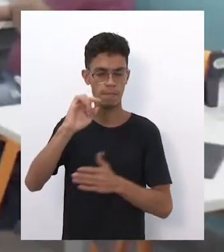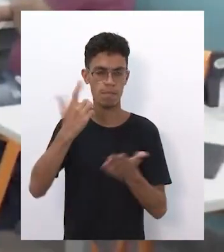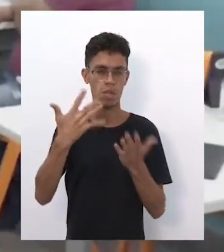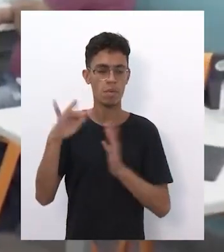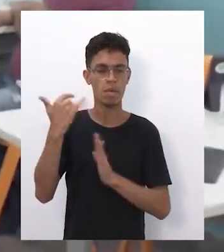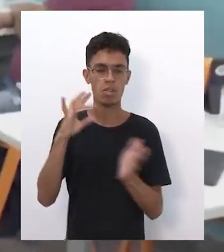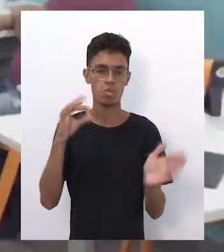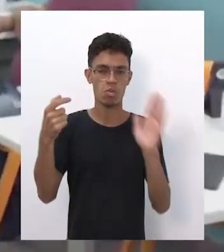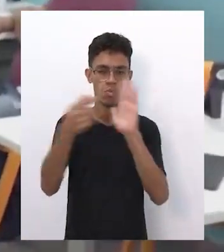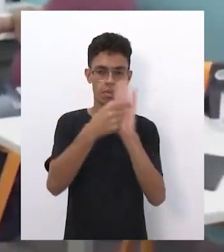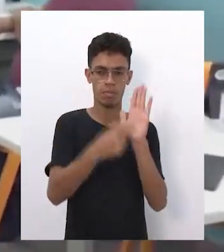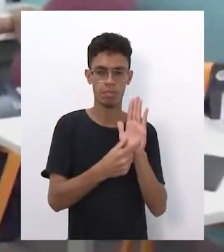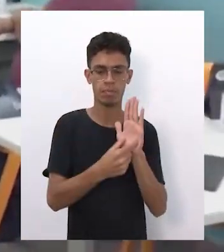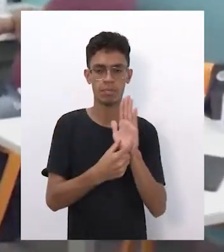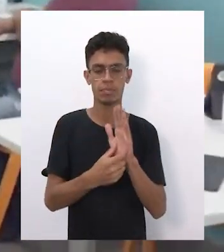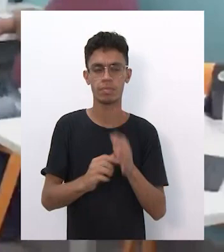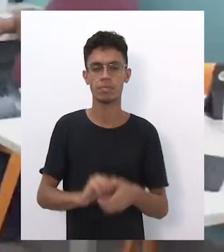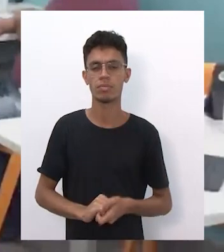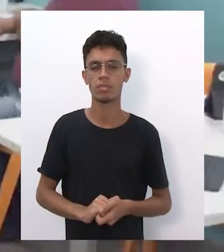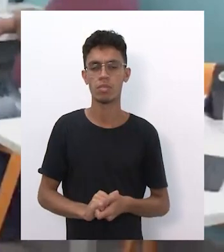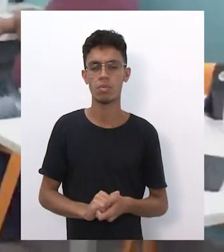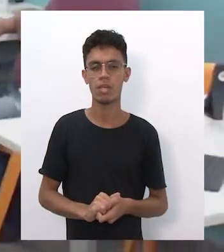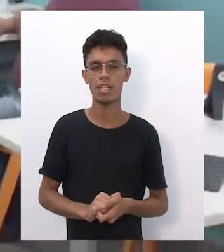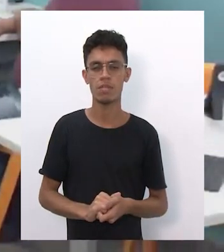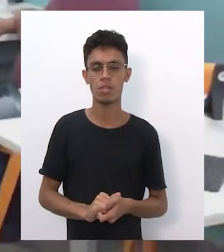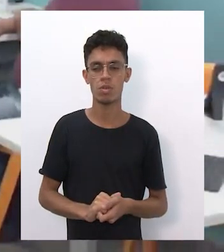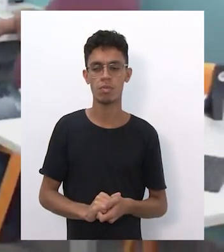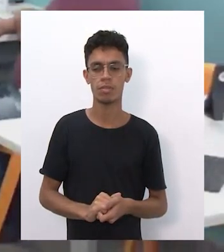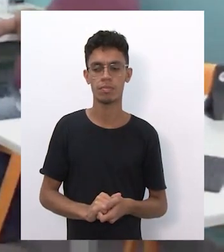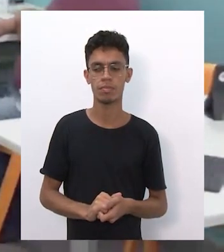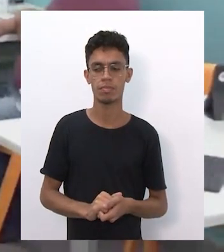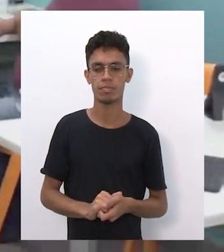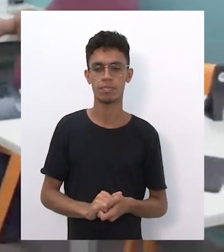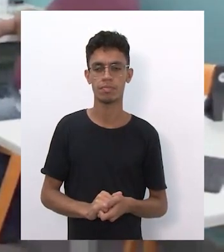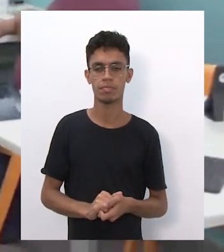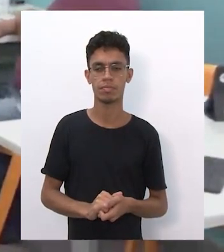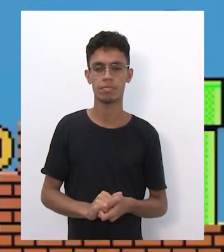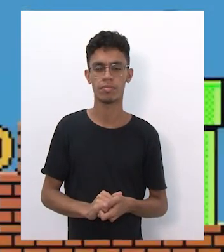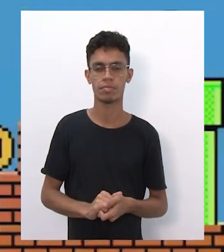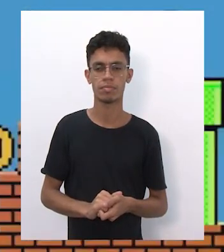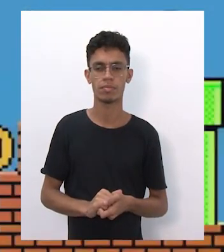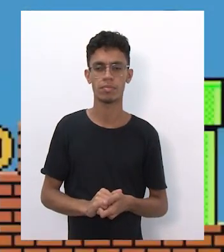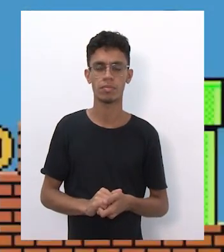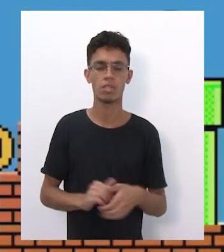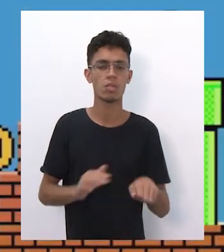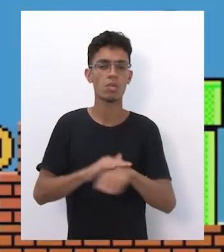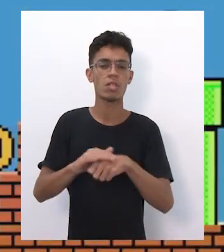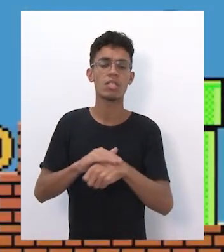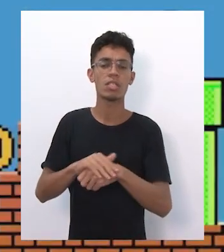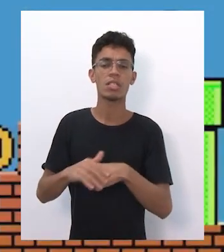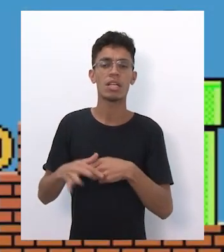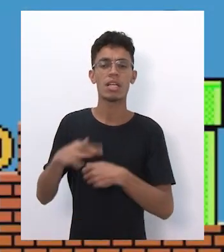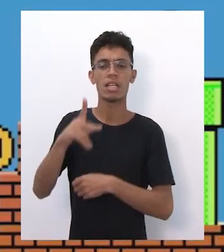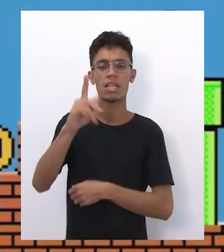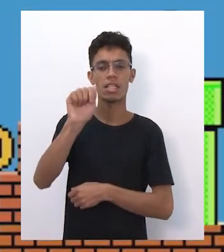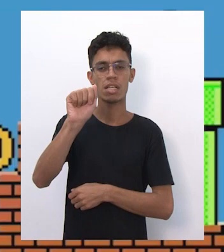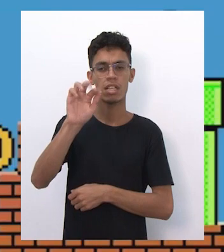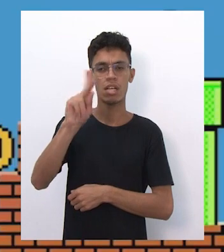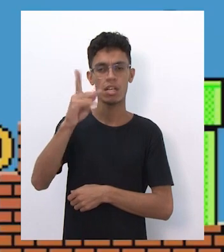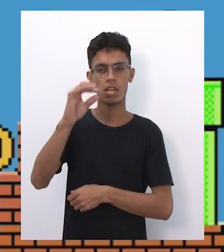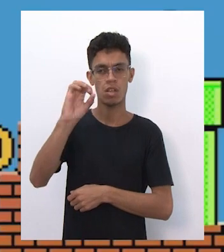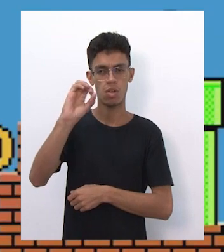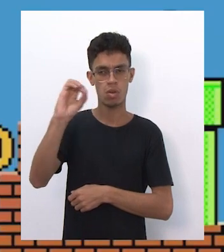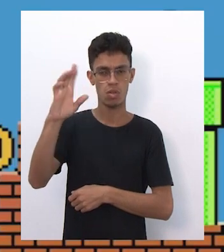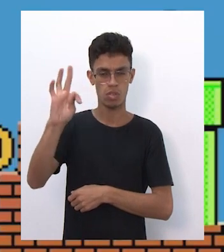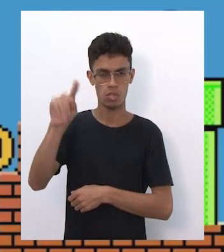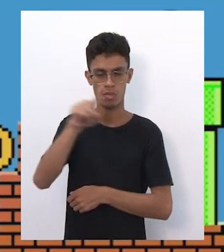quanto da forma desplugada também. Para início, hoje, a gente vai começar com vocês usando o Kahoot. Alguém já